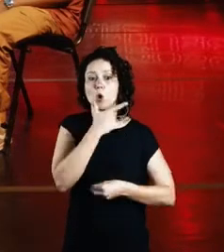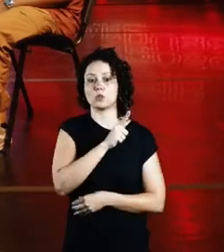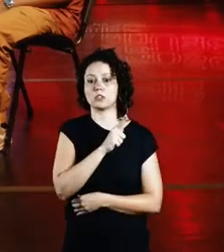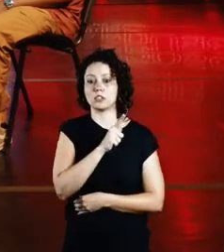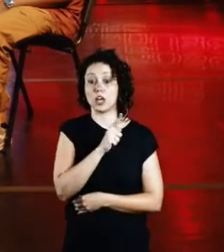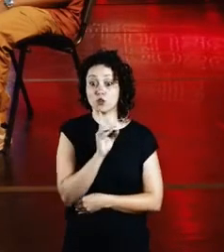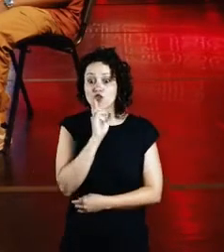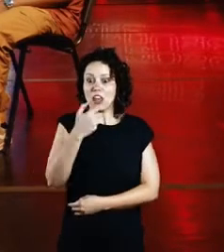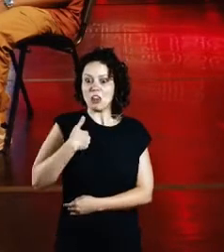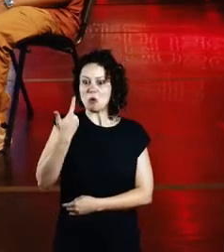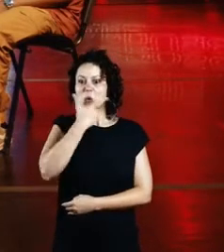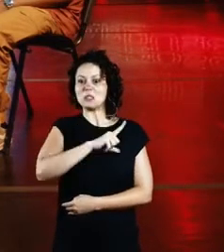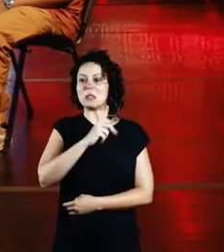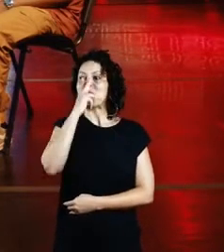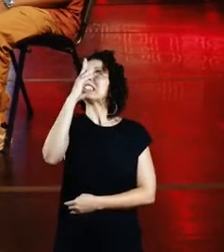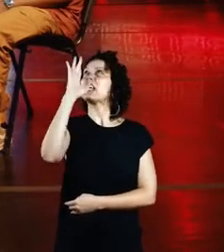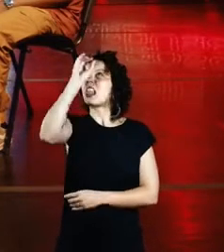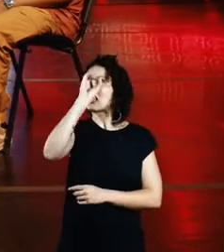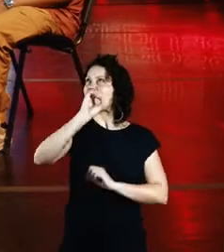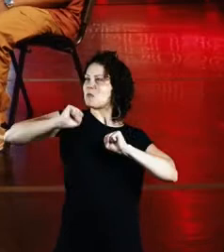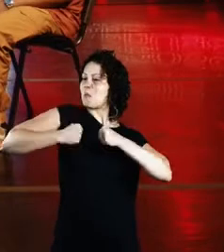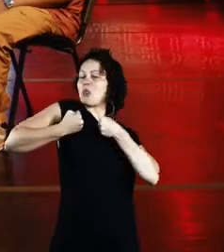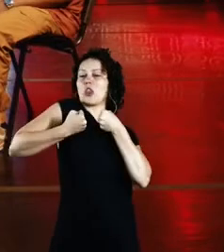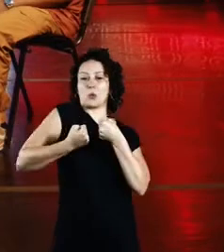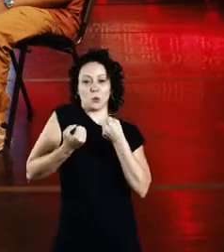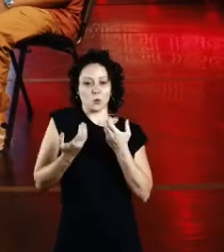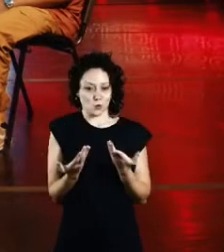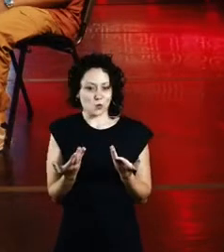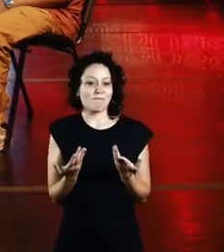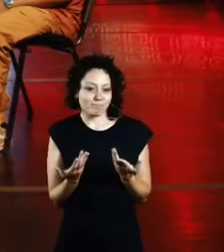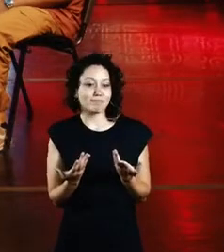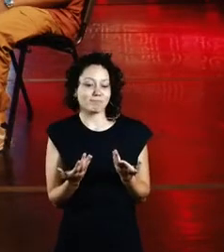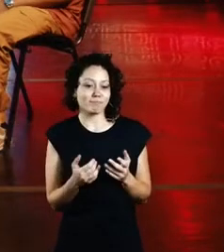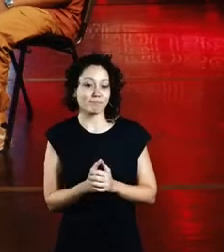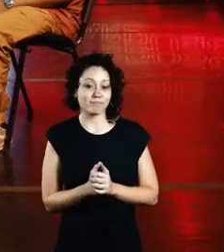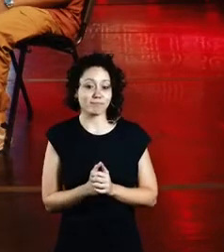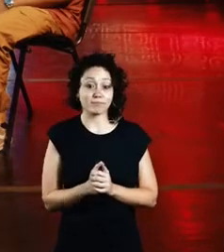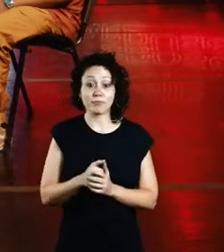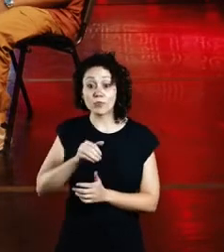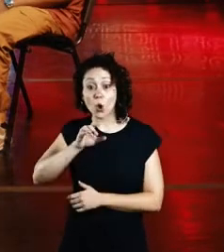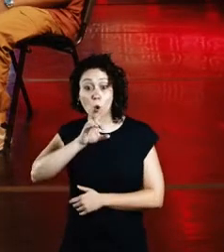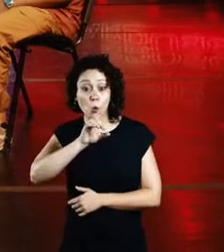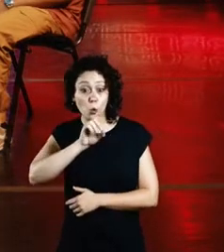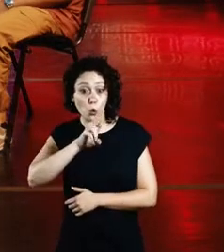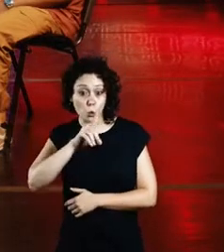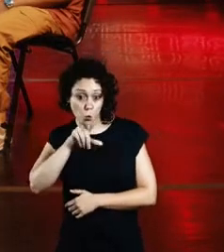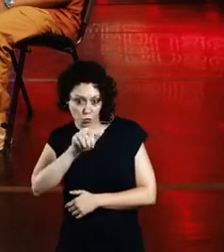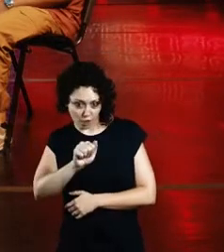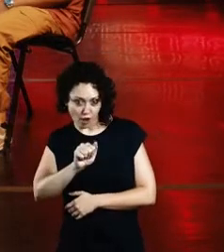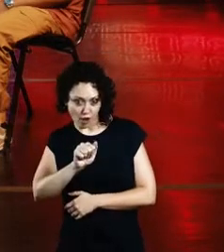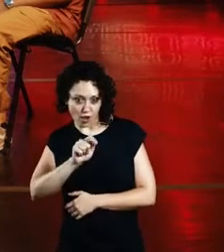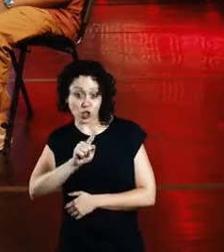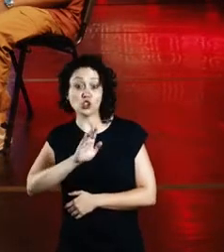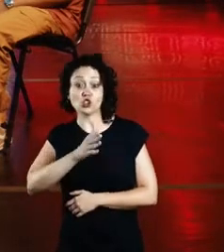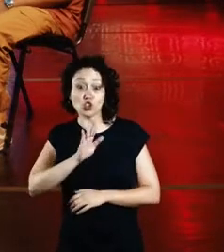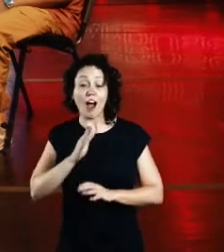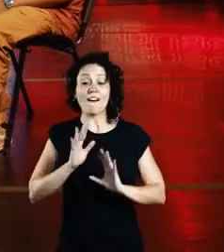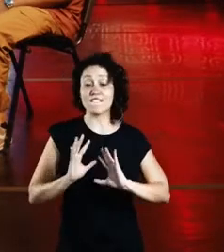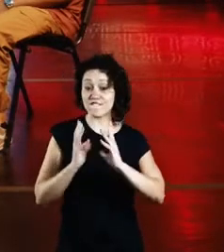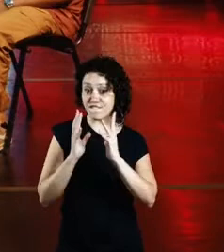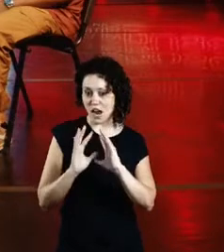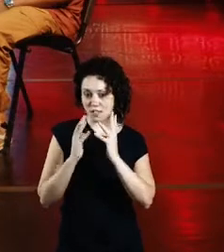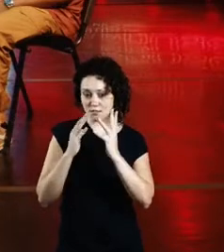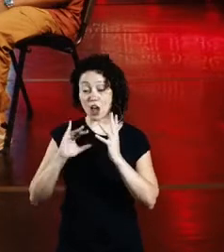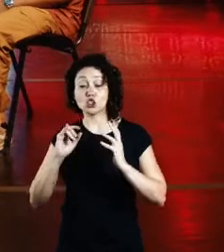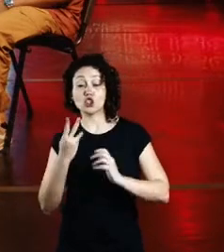o Deus, né, meu? E outra, Deus, aí... O Deus. O Duda entrou, porque o Duda tocava na Chic Show, no Somebody Love, nas